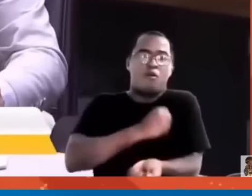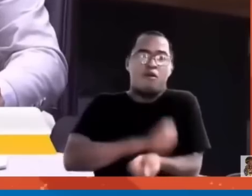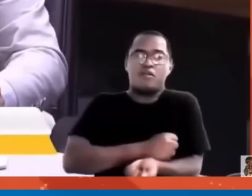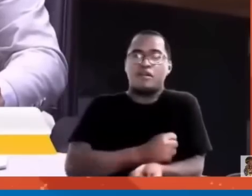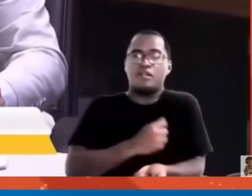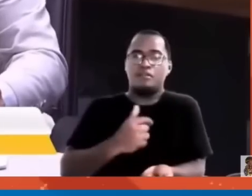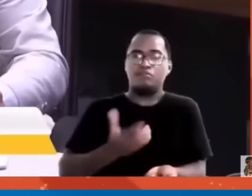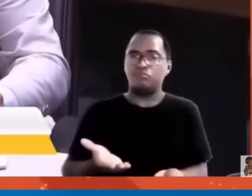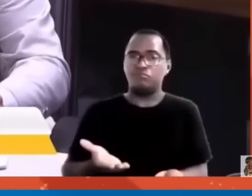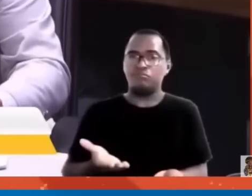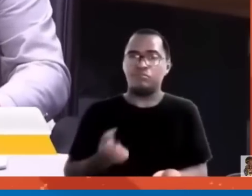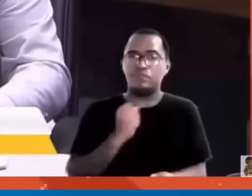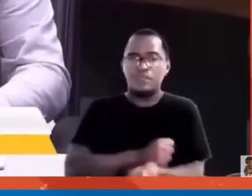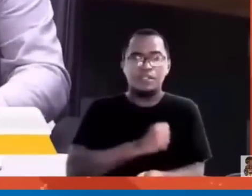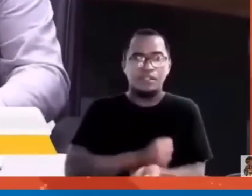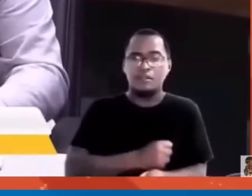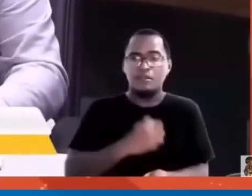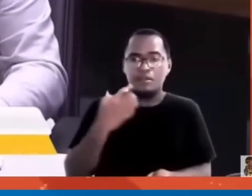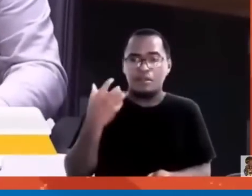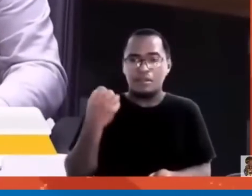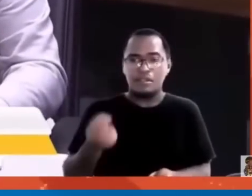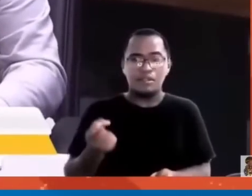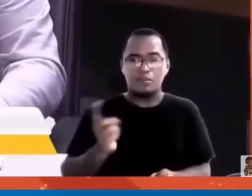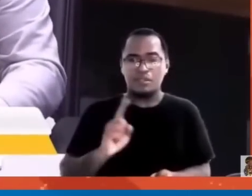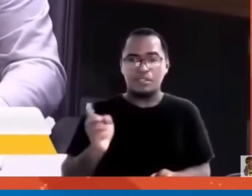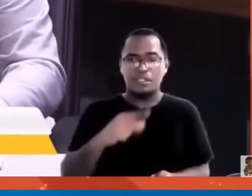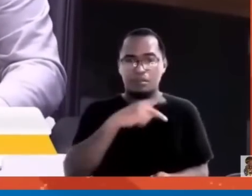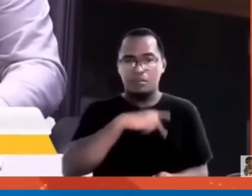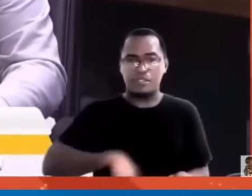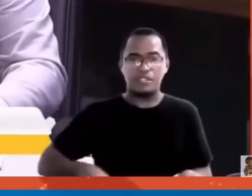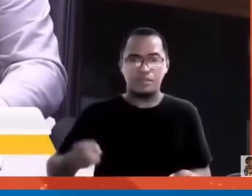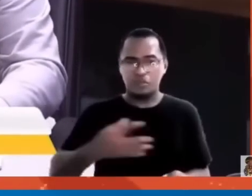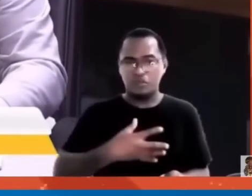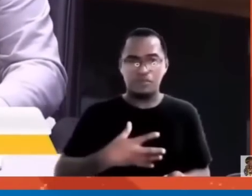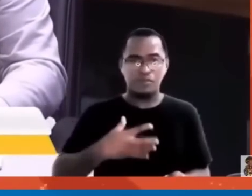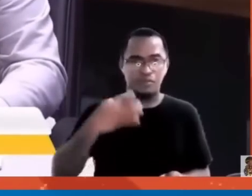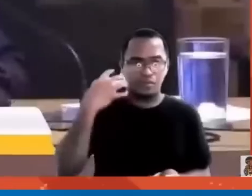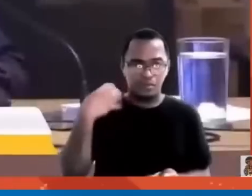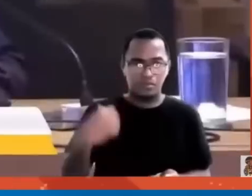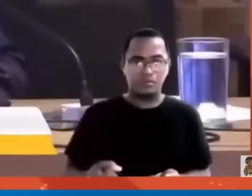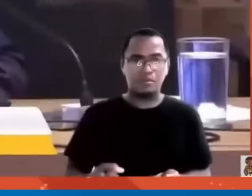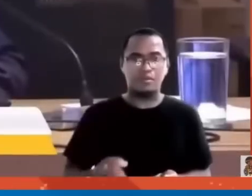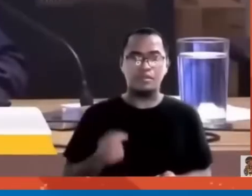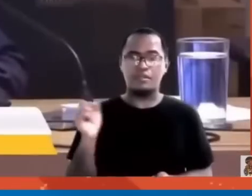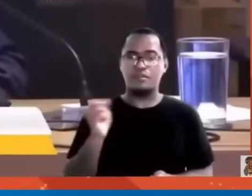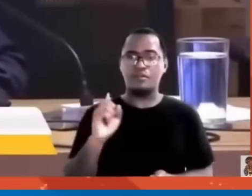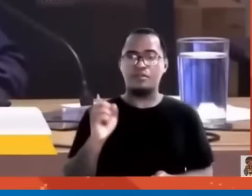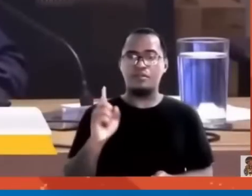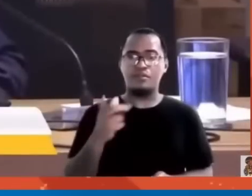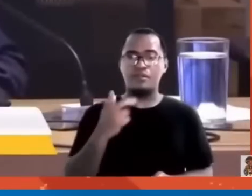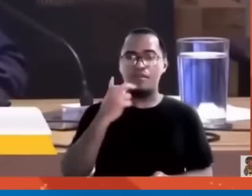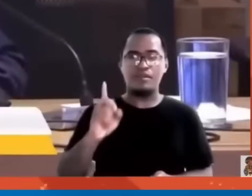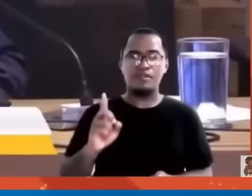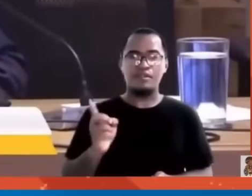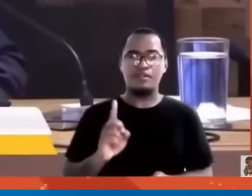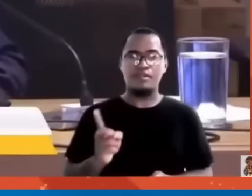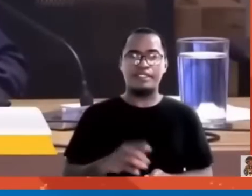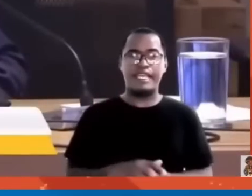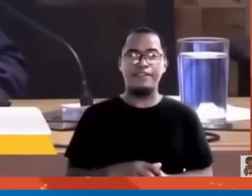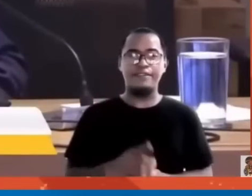não iam aceitar o presidente. O senhor confirma? Não falei isso. Não?